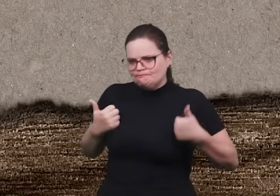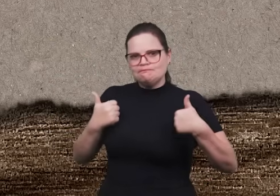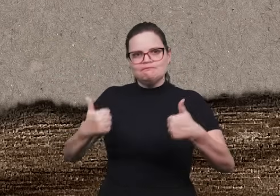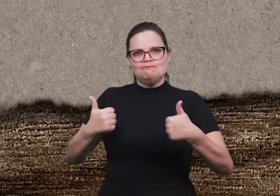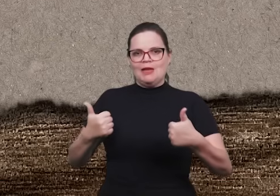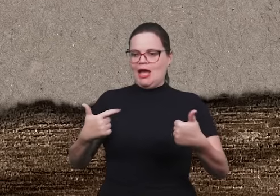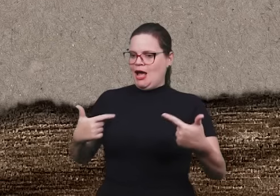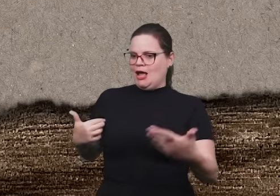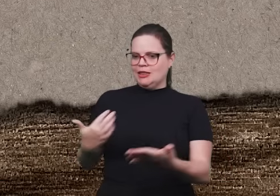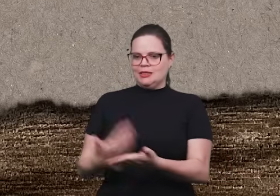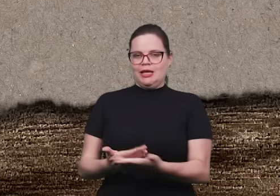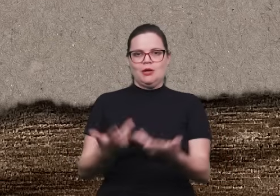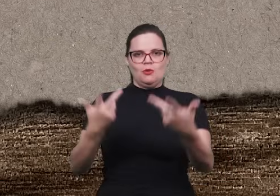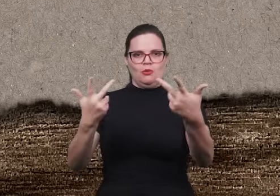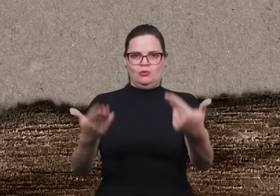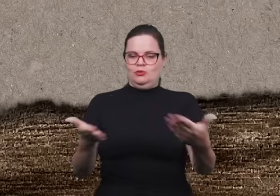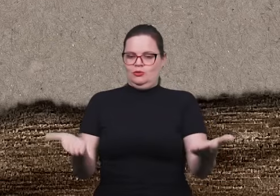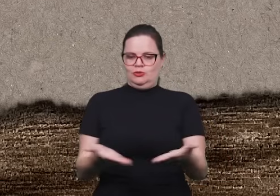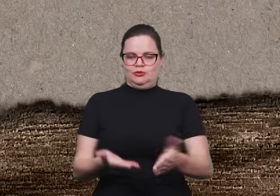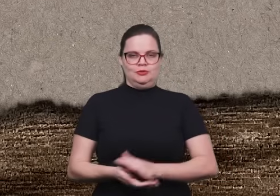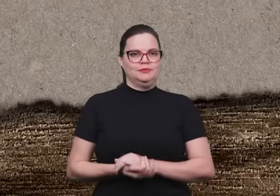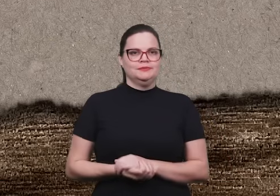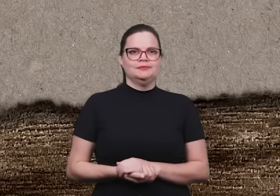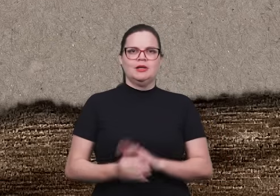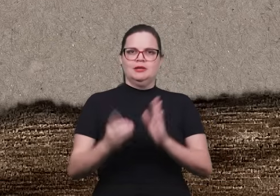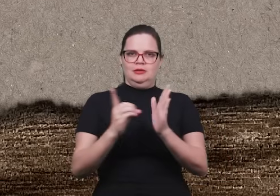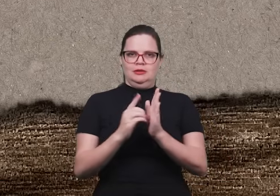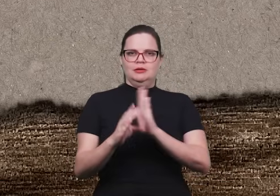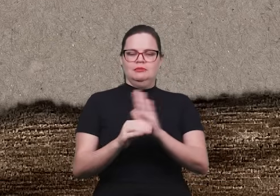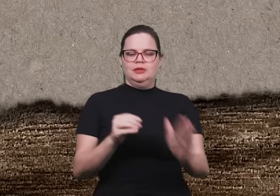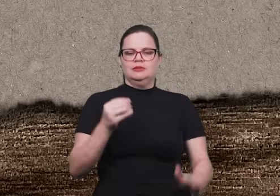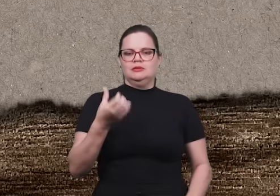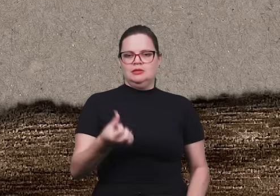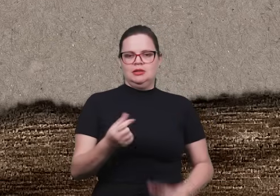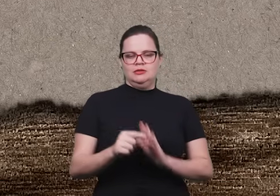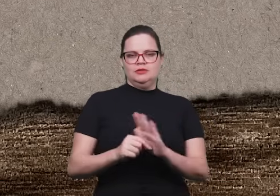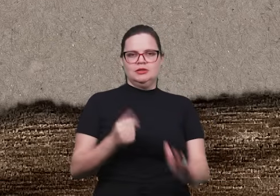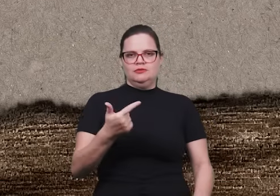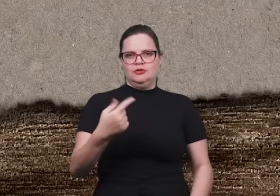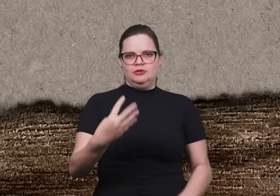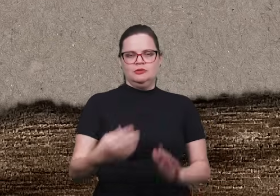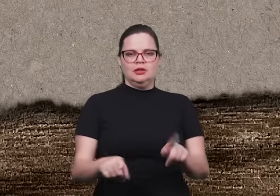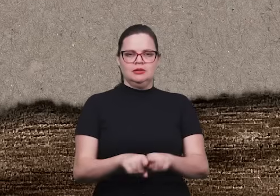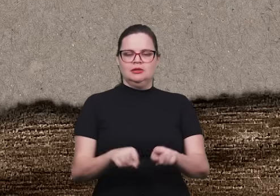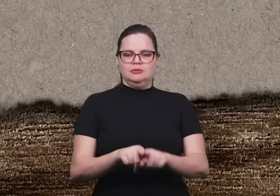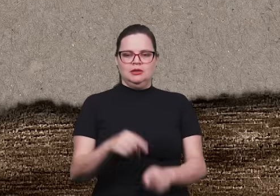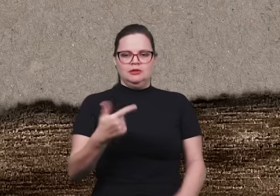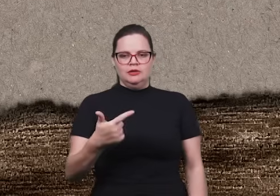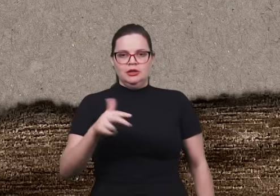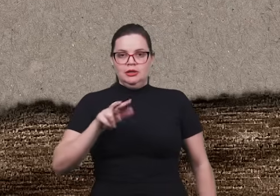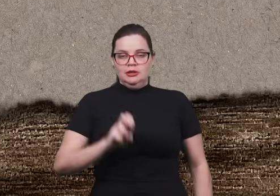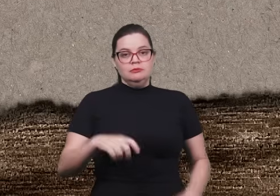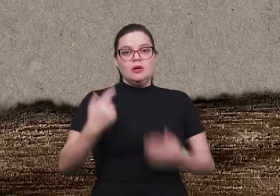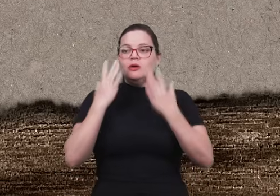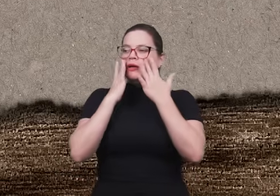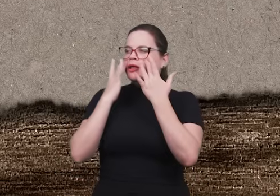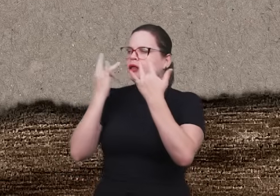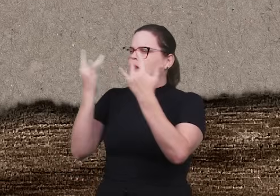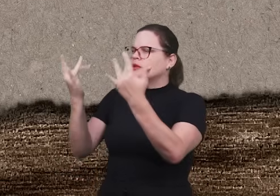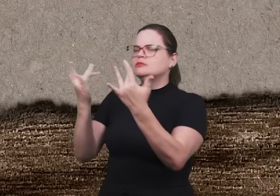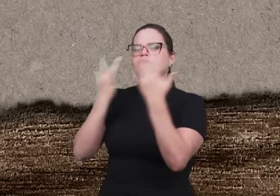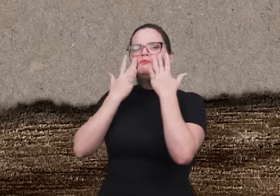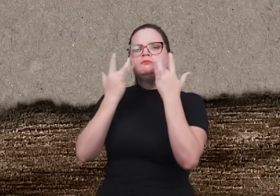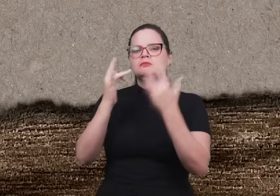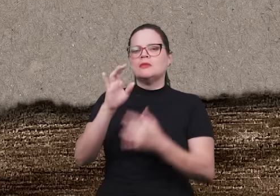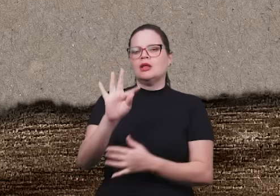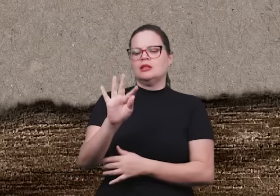no dia de hoje. Deuteronômio capítulo 6, versos 24 e 25. Então, temer a Deus.